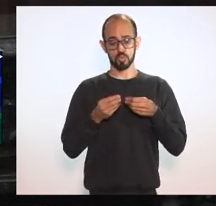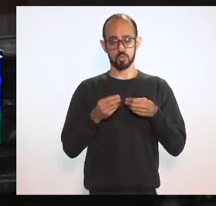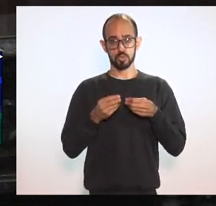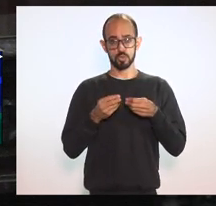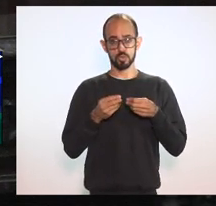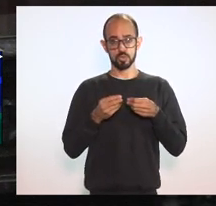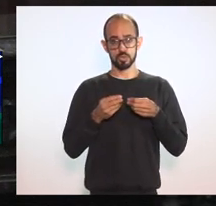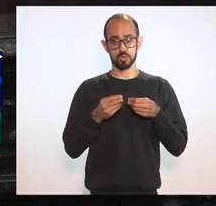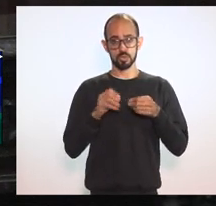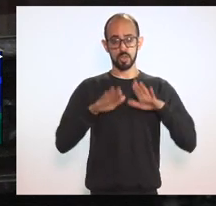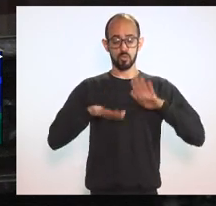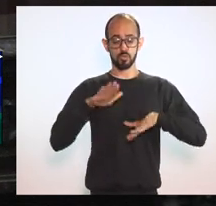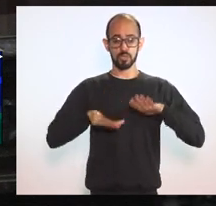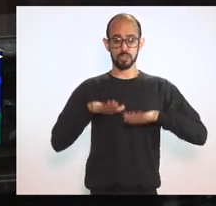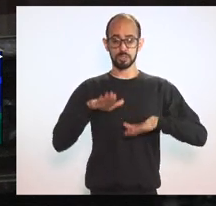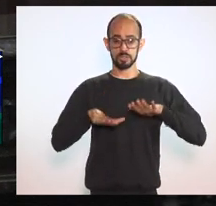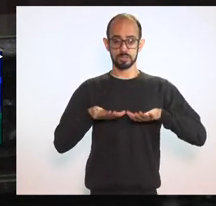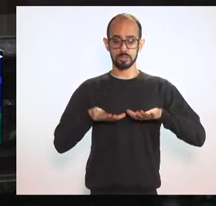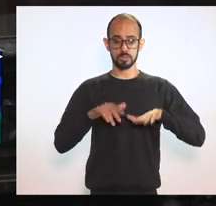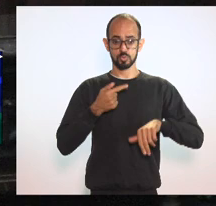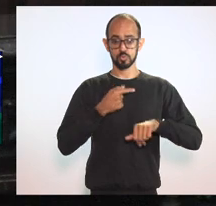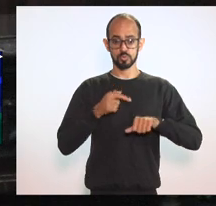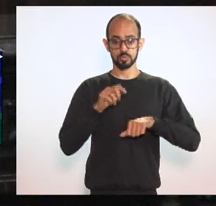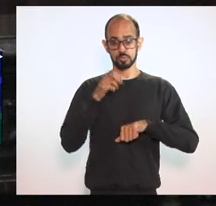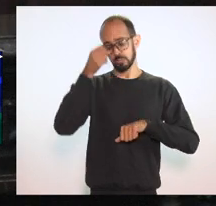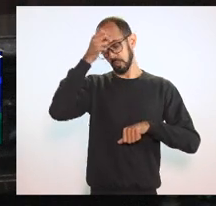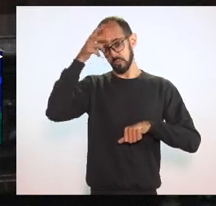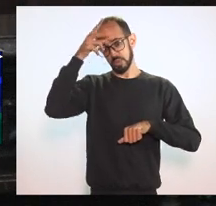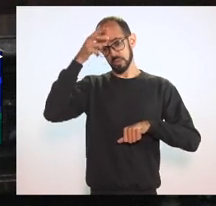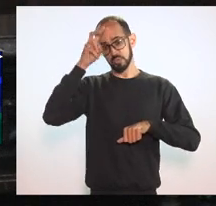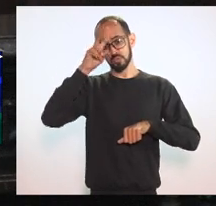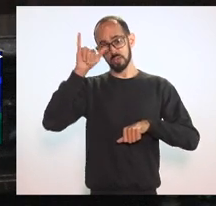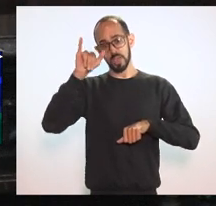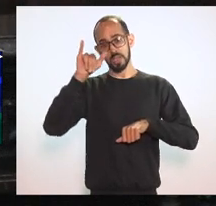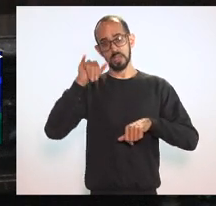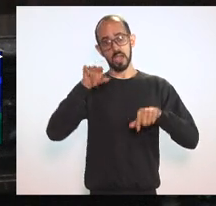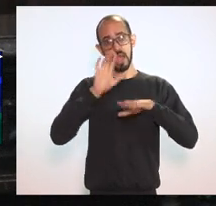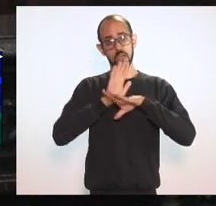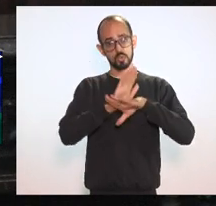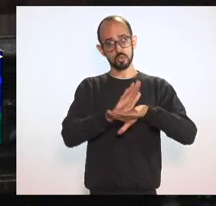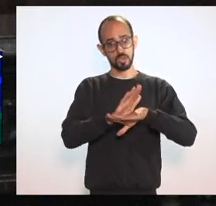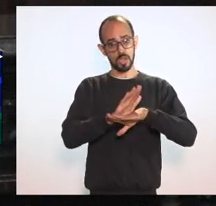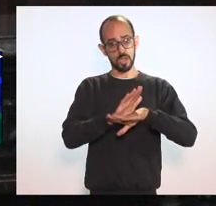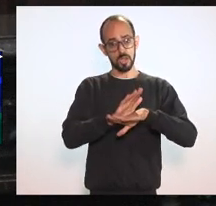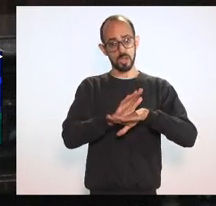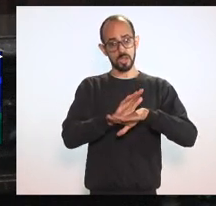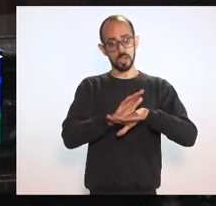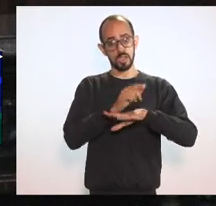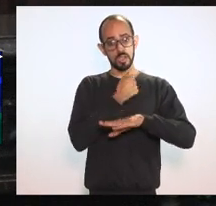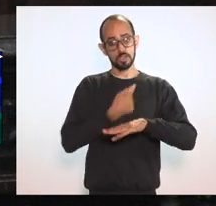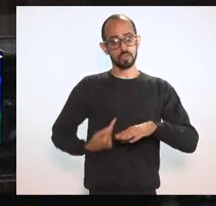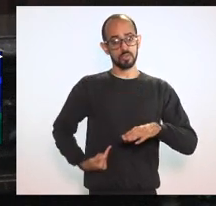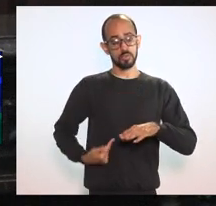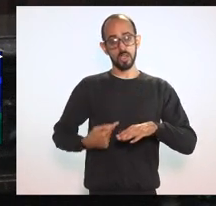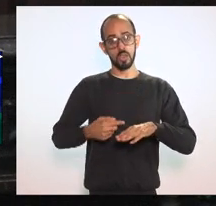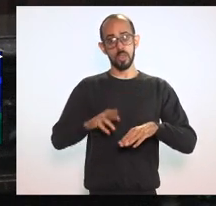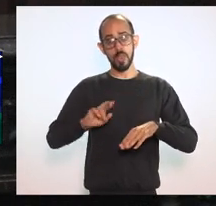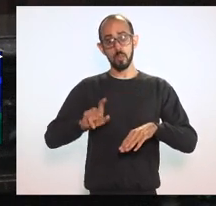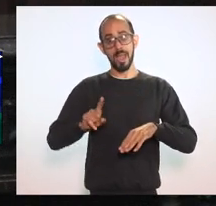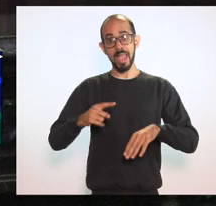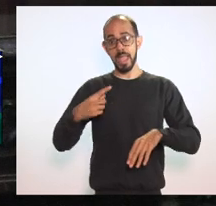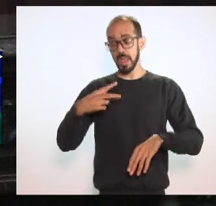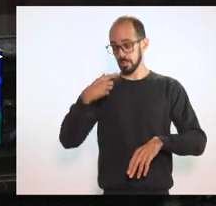talvez e os prefeitos vão ajudar na decisão Este não é um governo do Euro é um governo do nosso